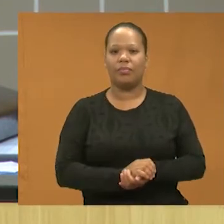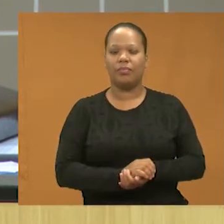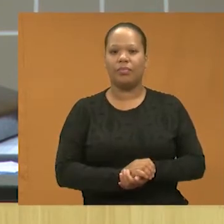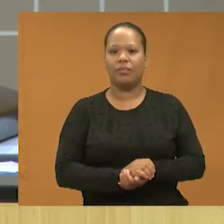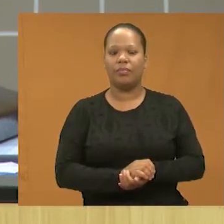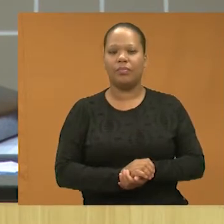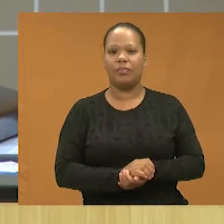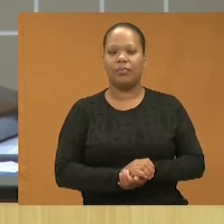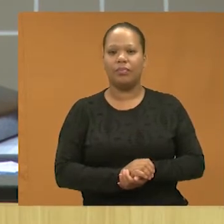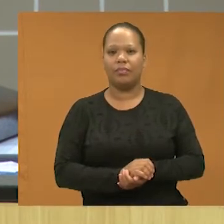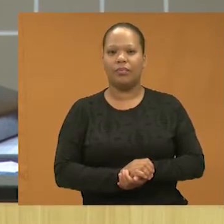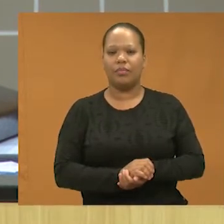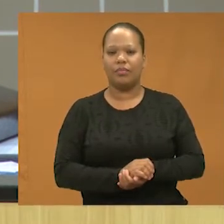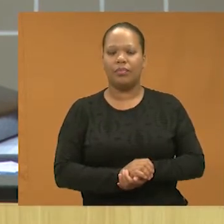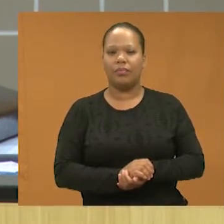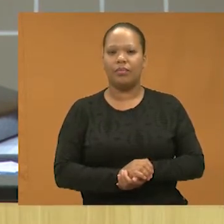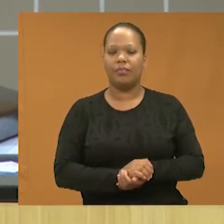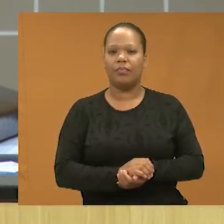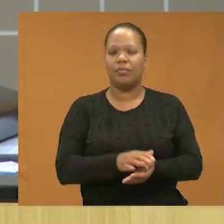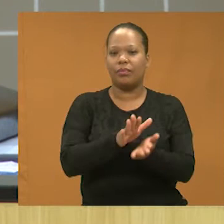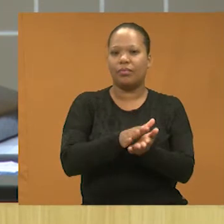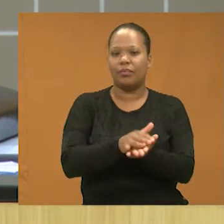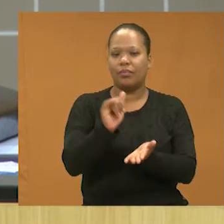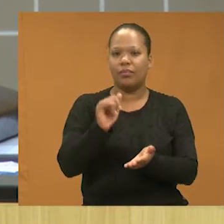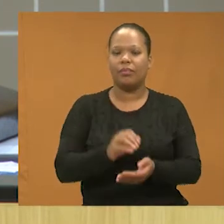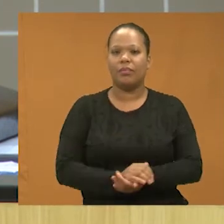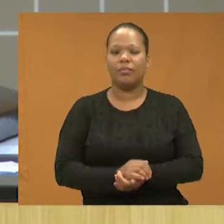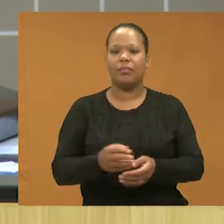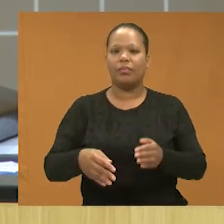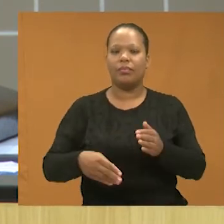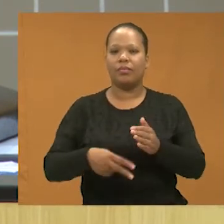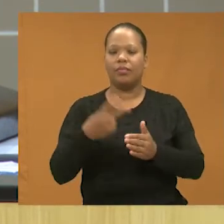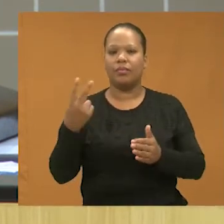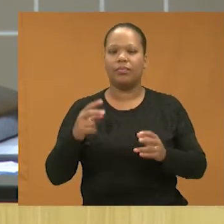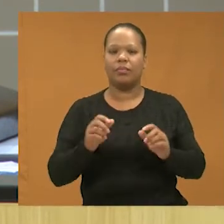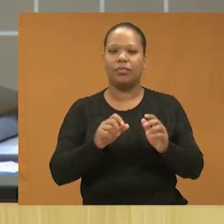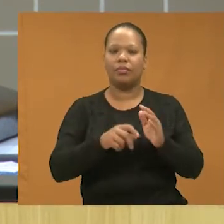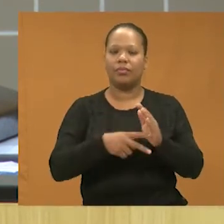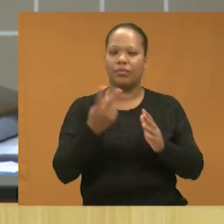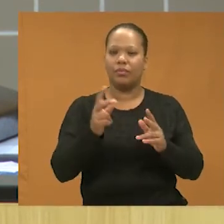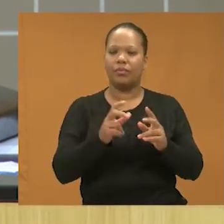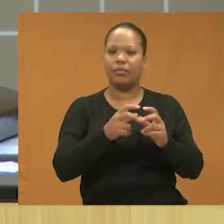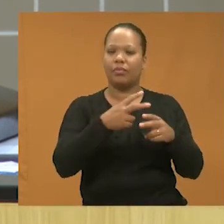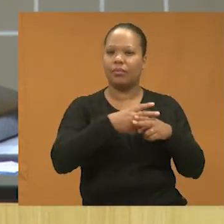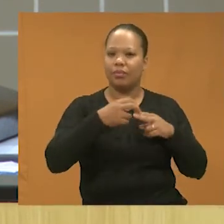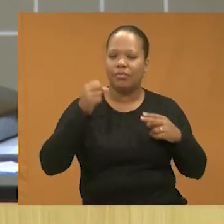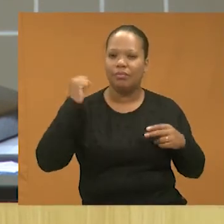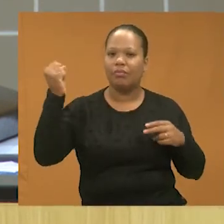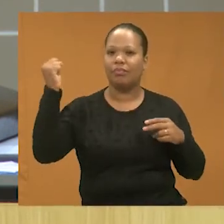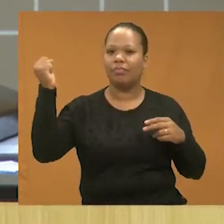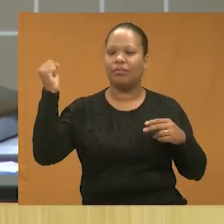Jacareí Rugby pela conquista do bicampeonato brasileiro Super Sevens em